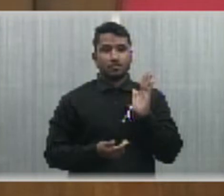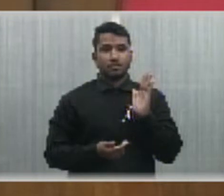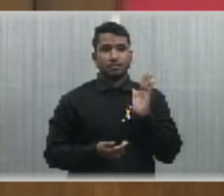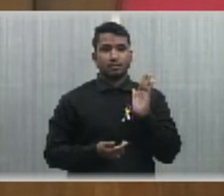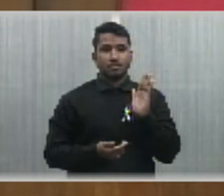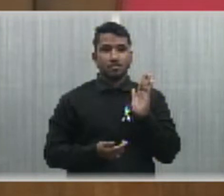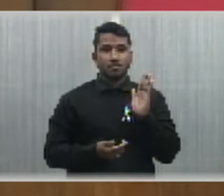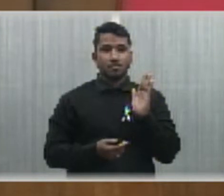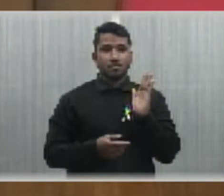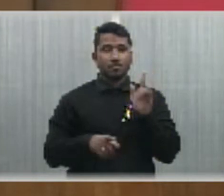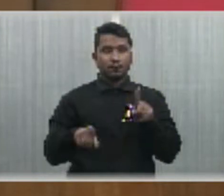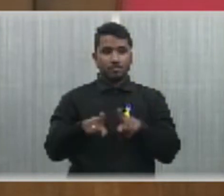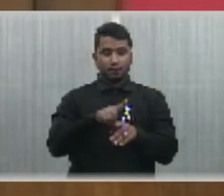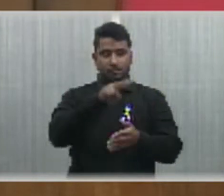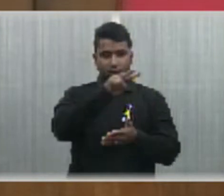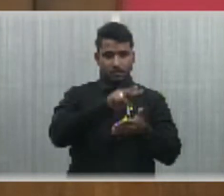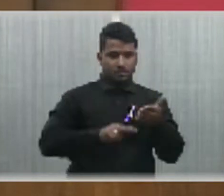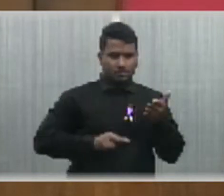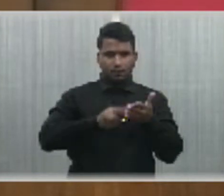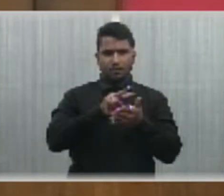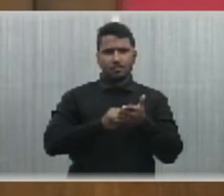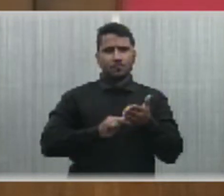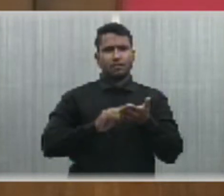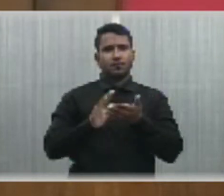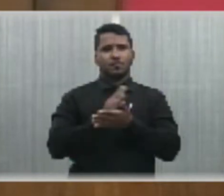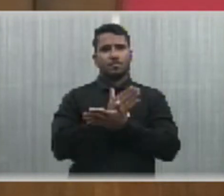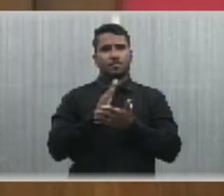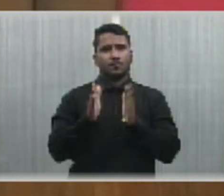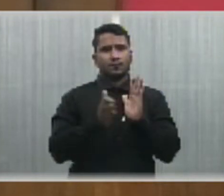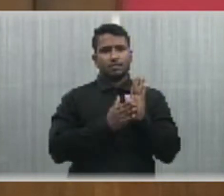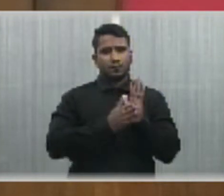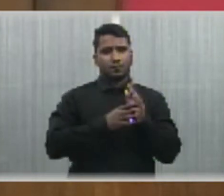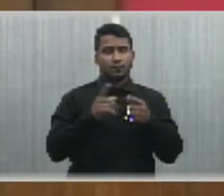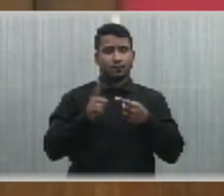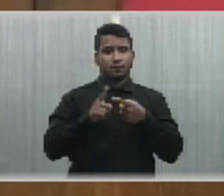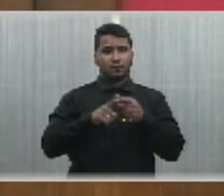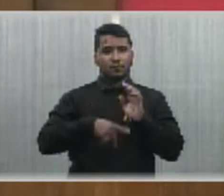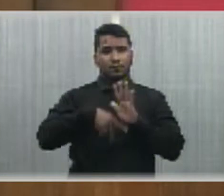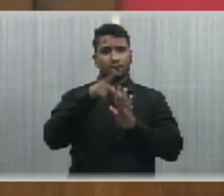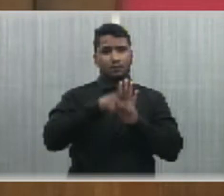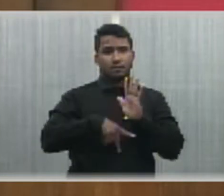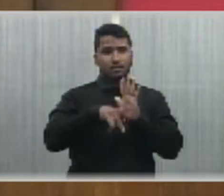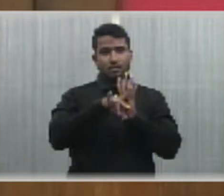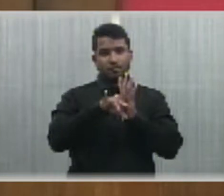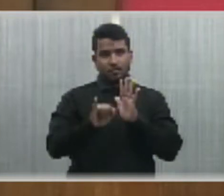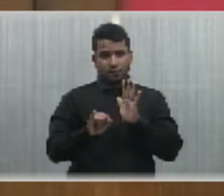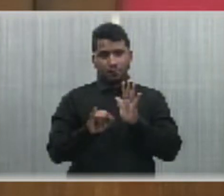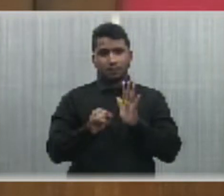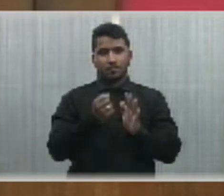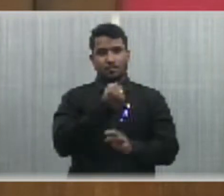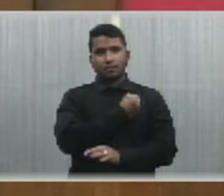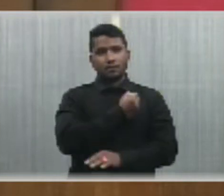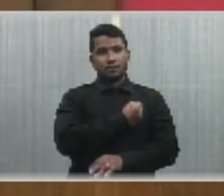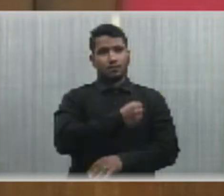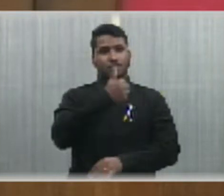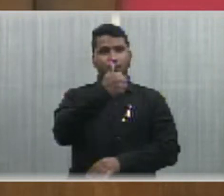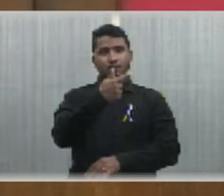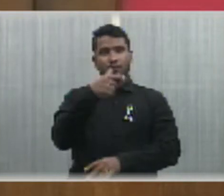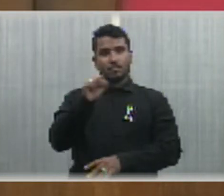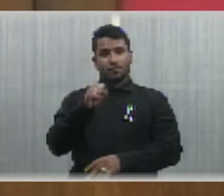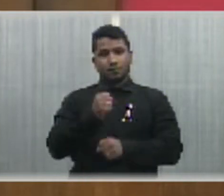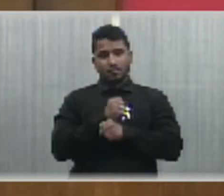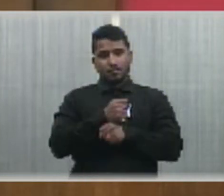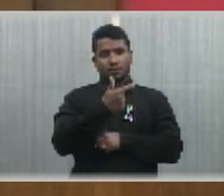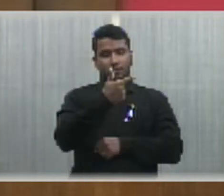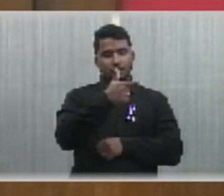Além da leitura das seguintes matérias: 1. Projeto de lei de número